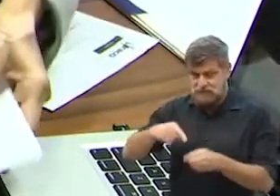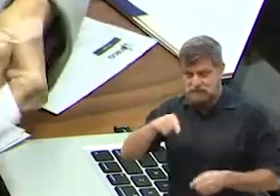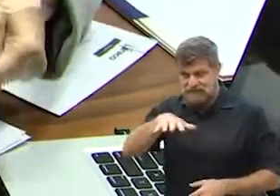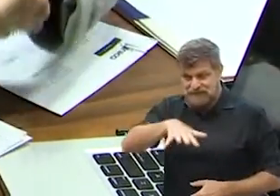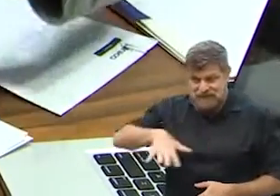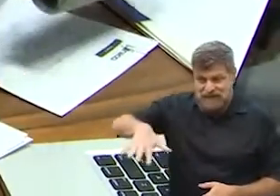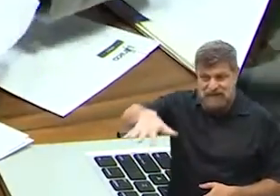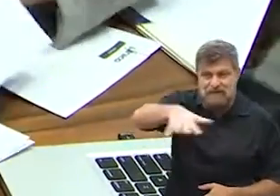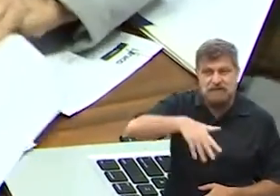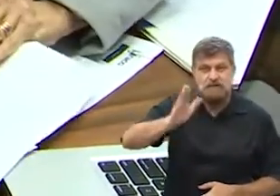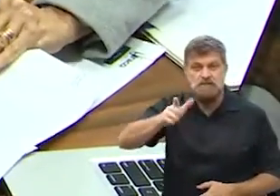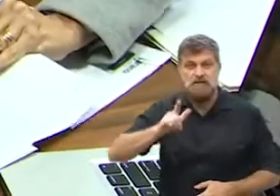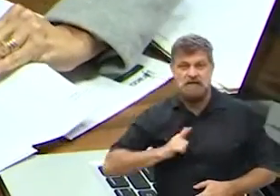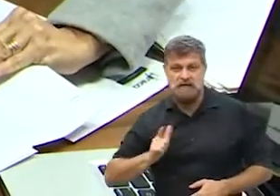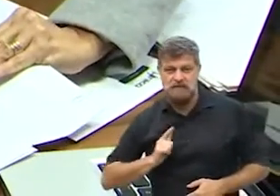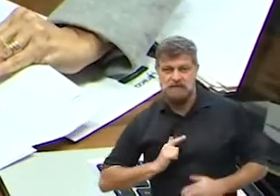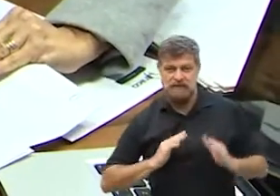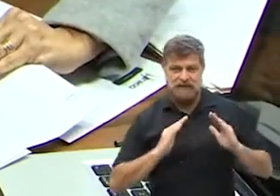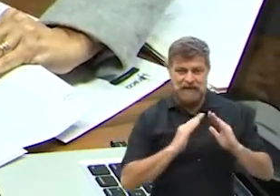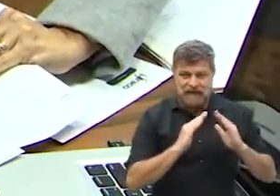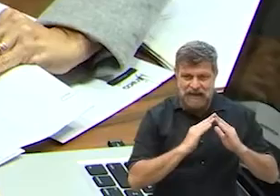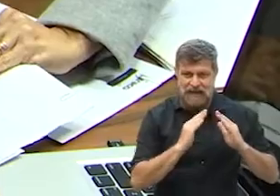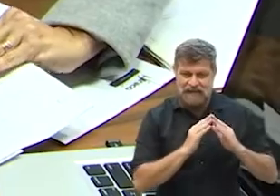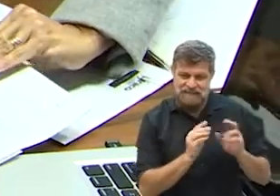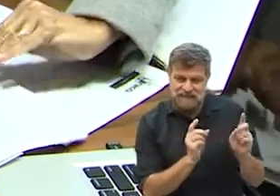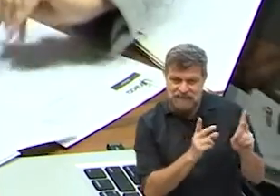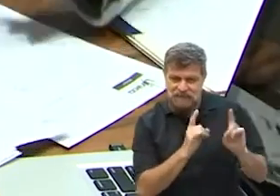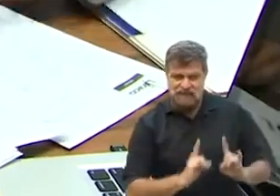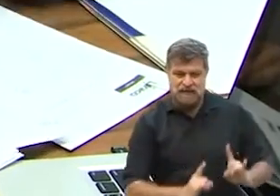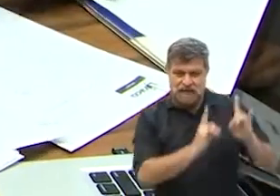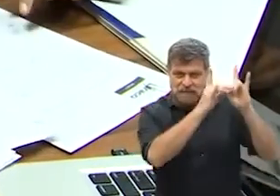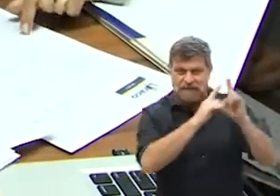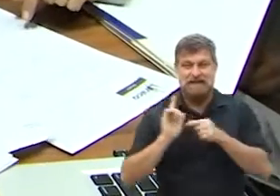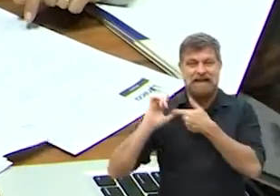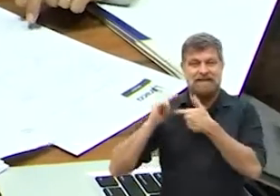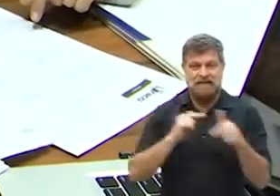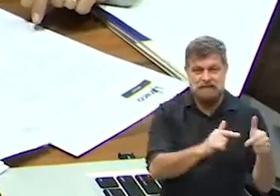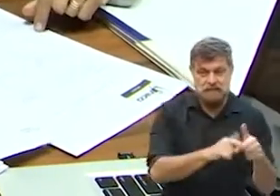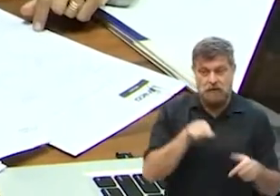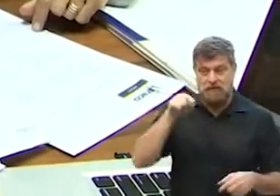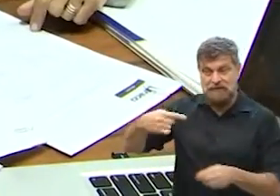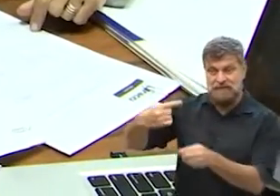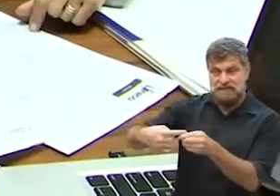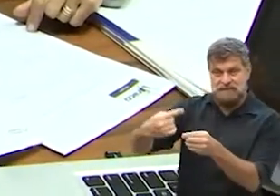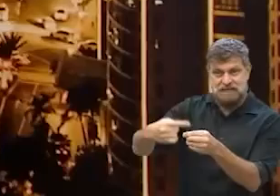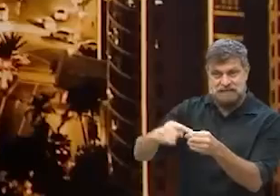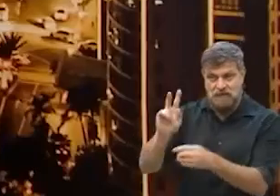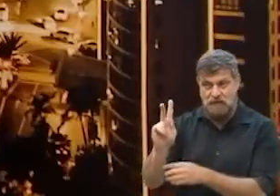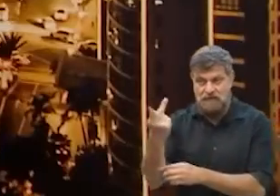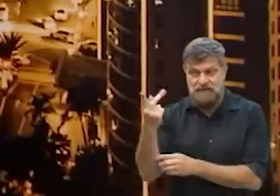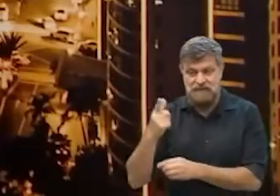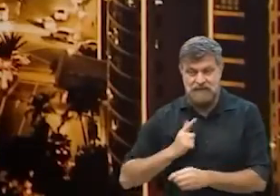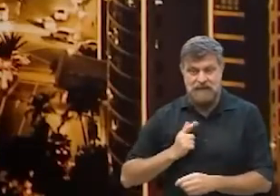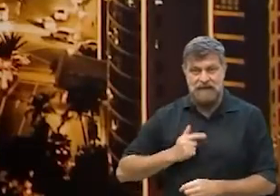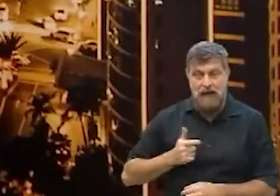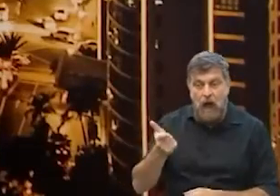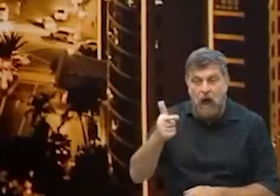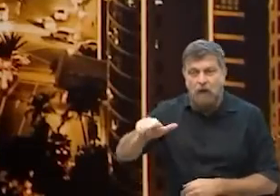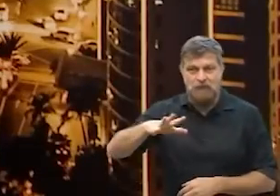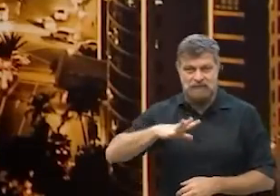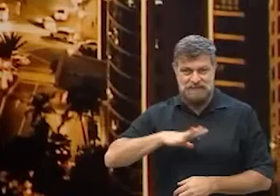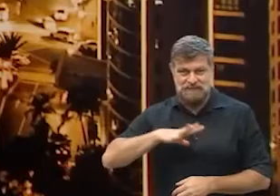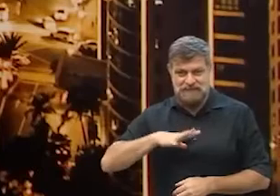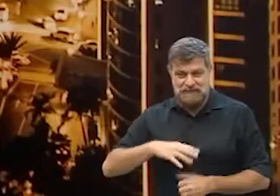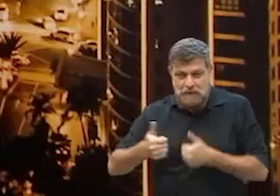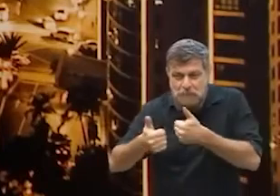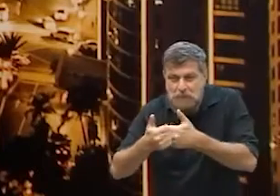região já tinha as imobiliárias já tradicionais da cidade. Então Hortolândia, como é uma cidade promissora, no meio da região